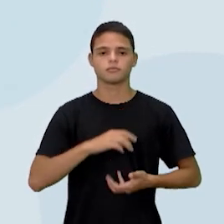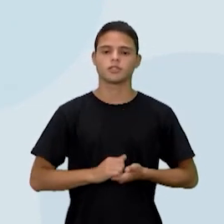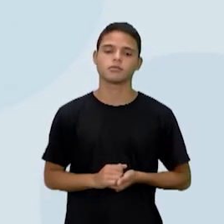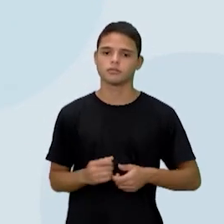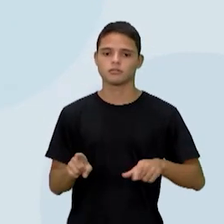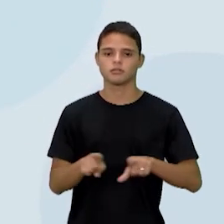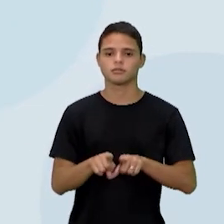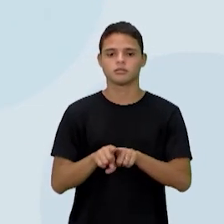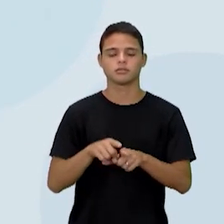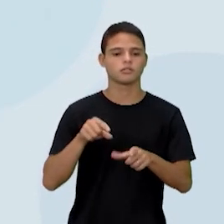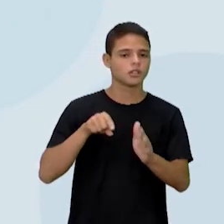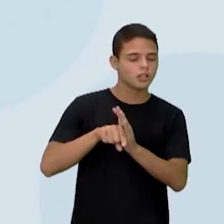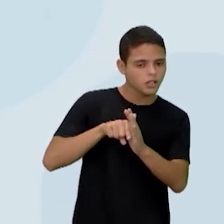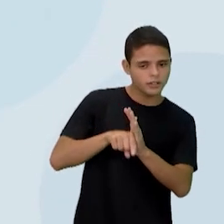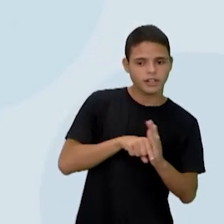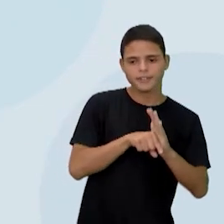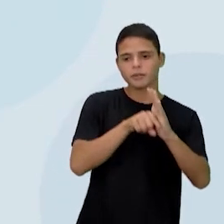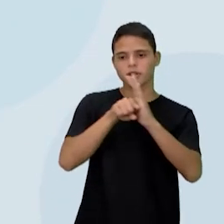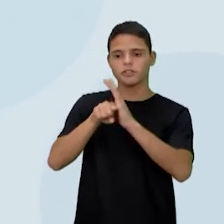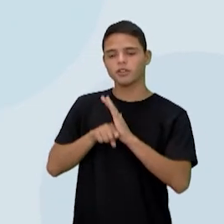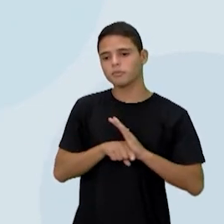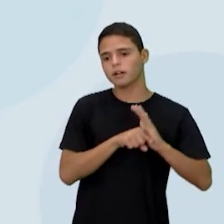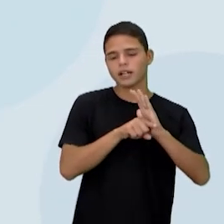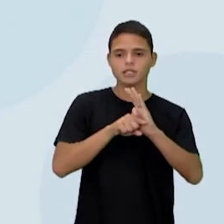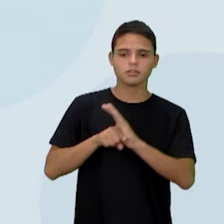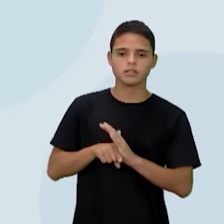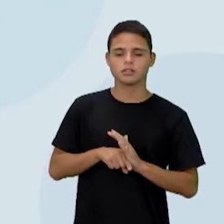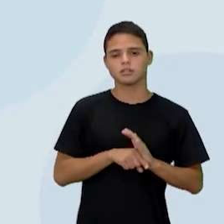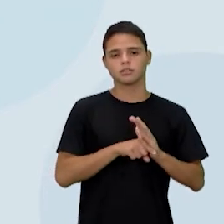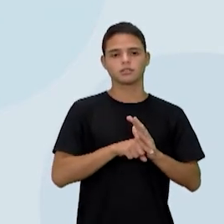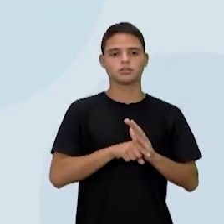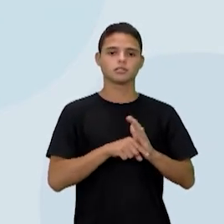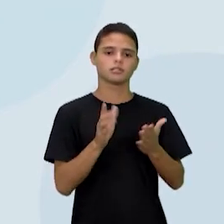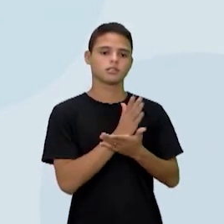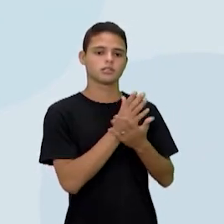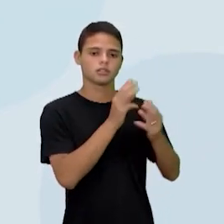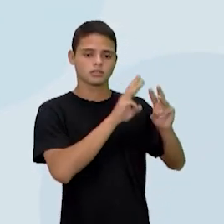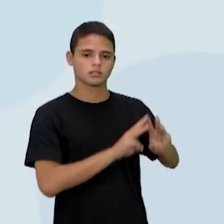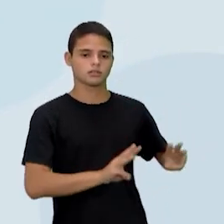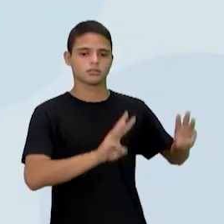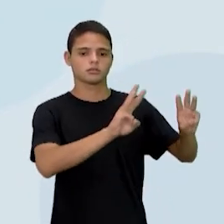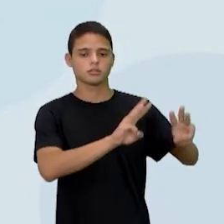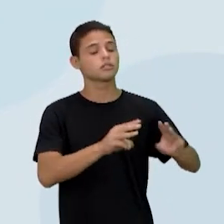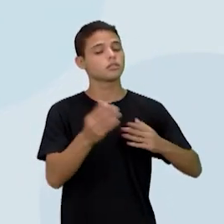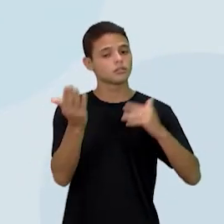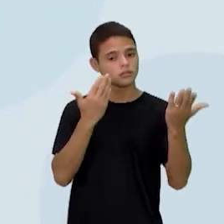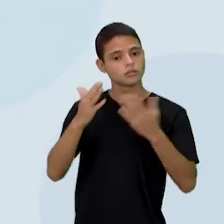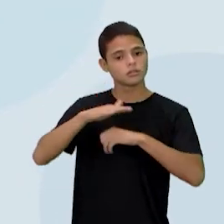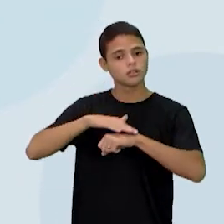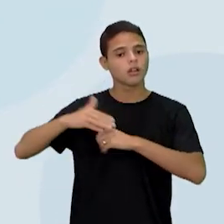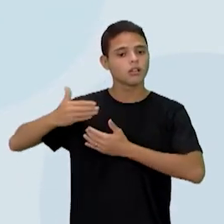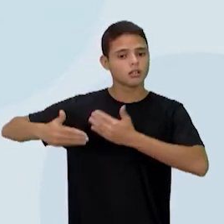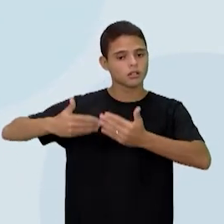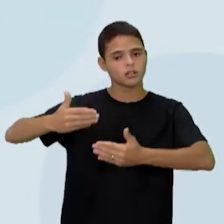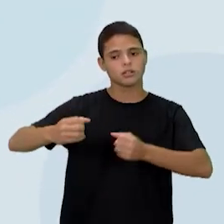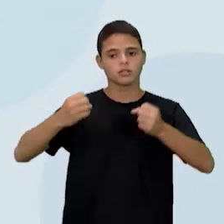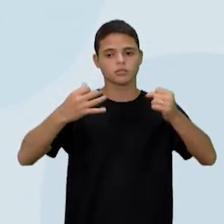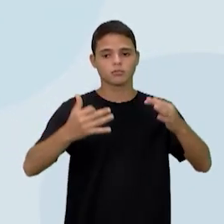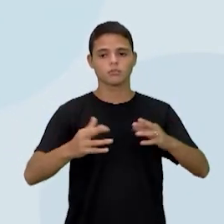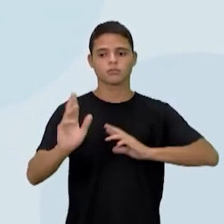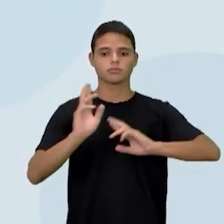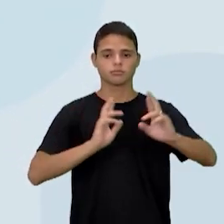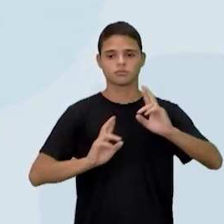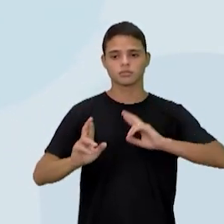uma pesquisa sobre os efeitos da propaganda online de acordo com as faixas etárias. Ela comenta sobre o processo e explica os resultados